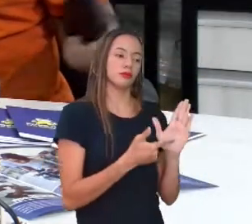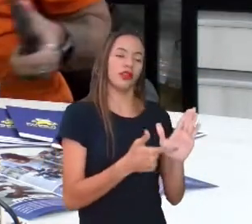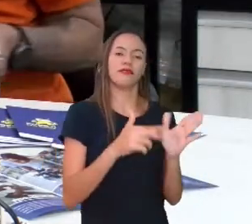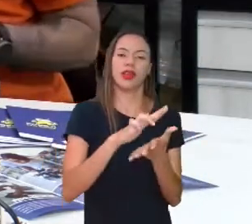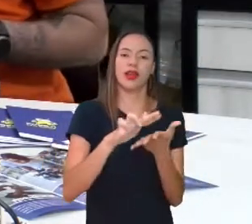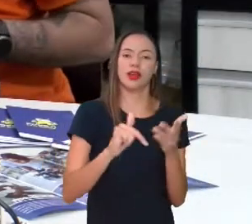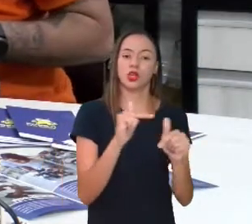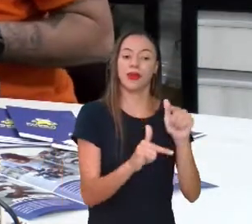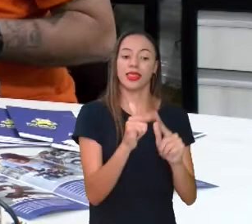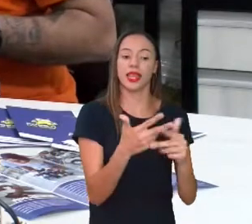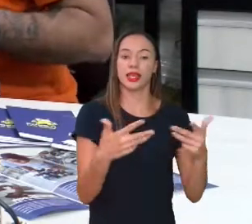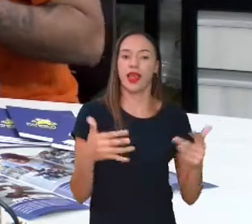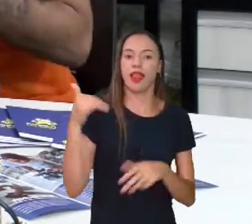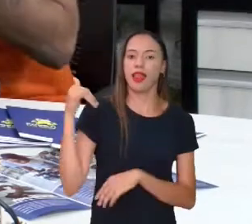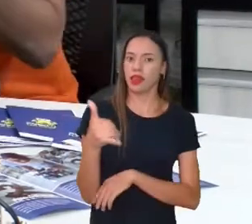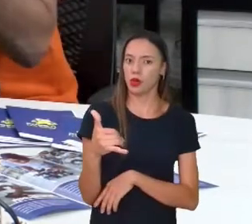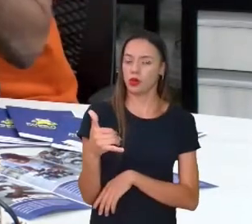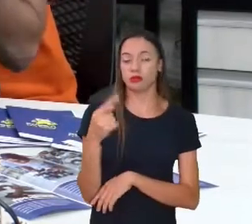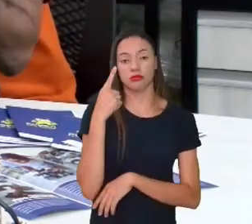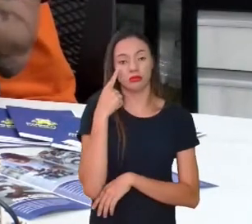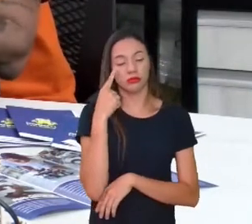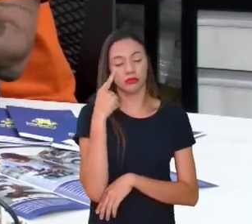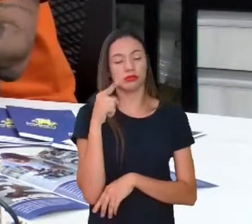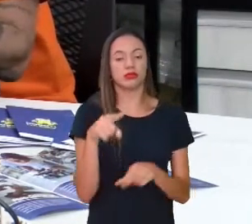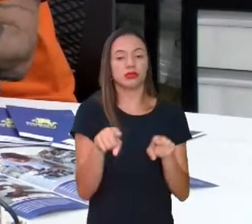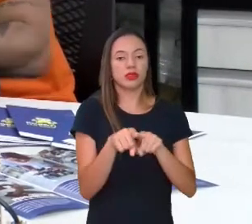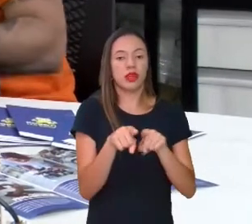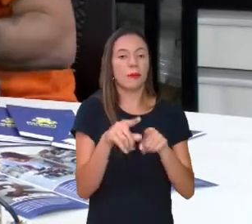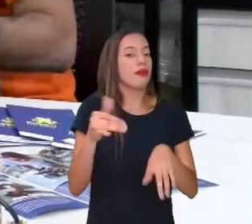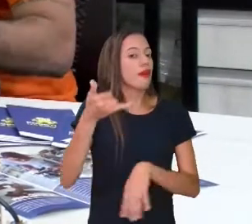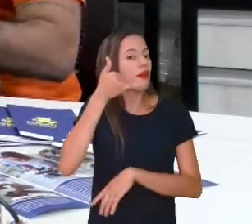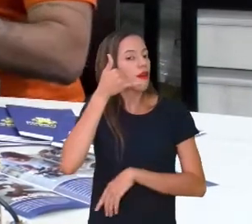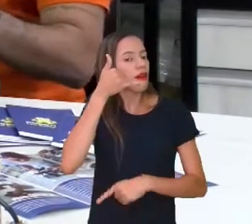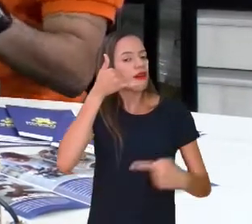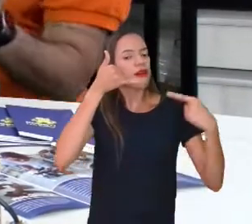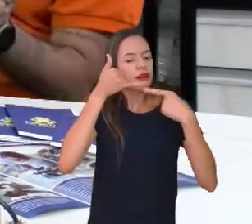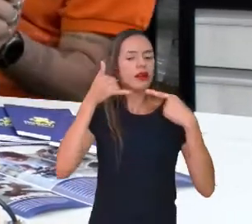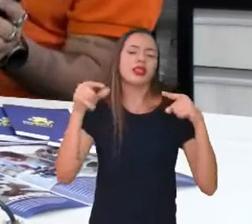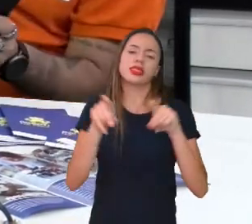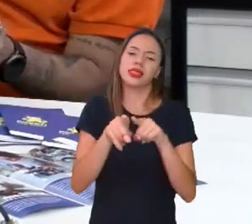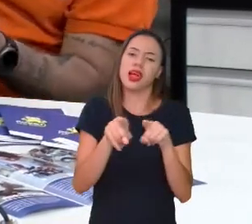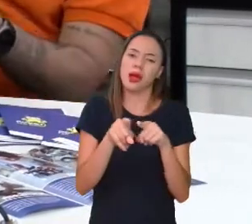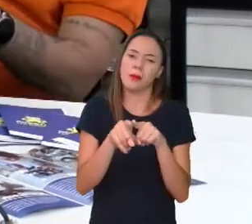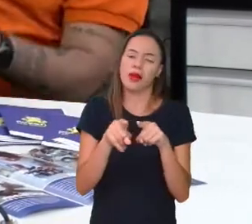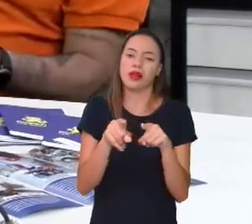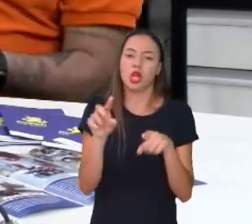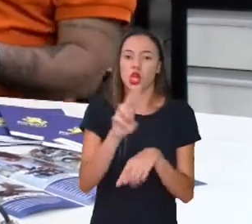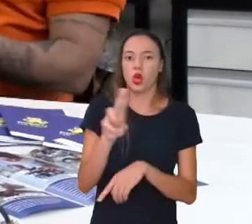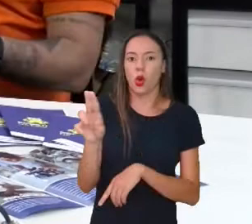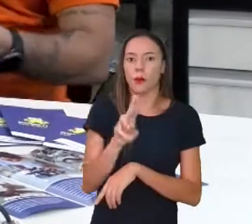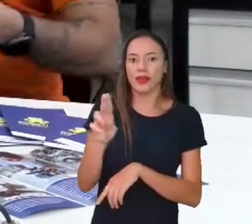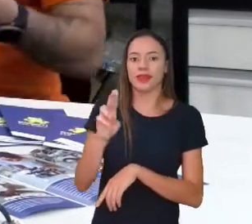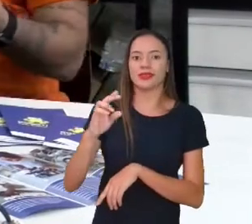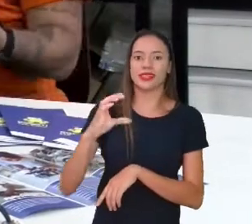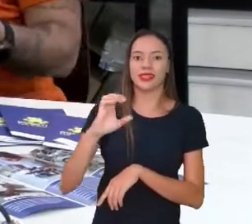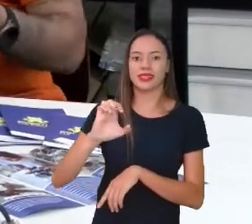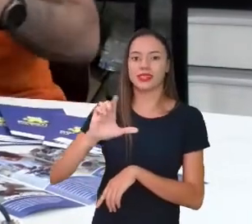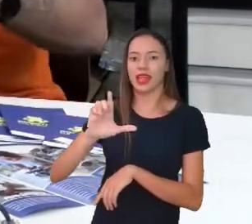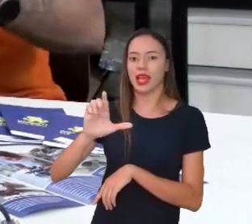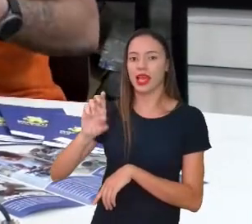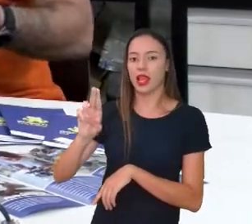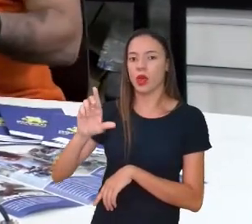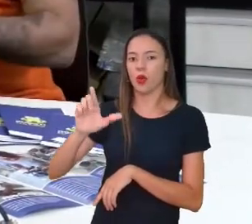equipamentos eletrônicos, né? Os nossos próprios smartphones, né? Que é bem comum, assim, no Brasil a gente chama celular, né? Mas no